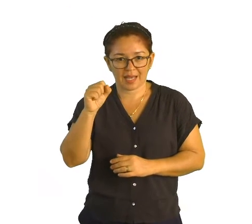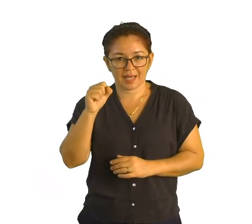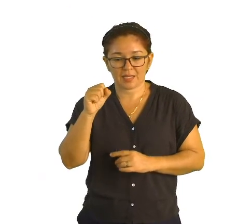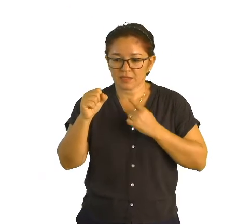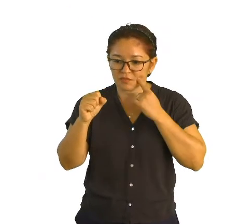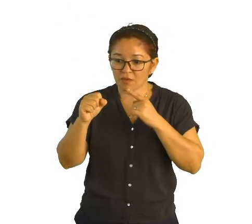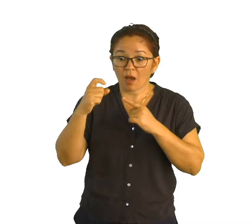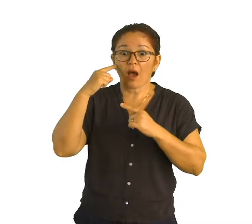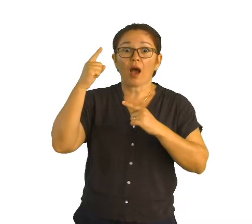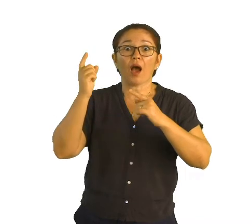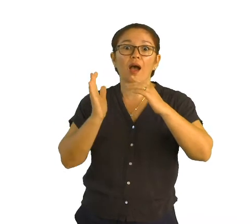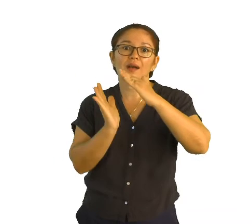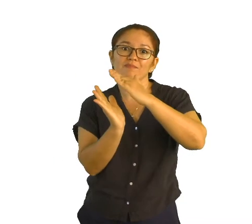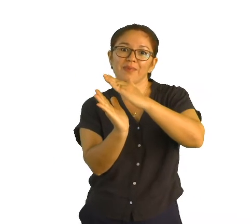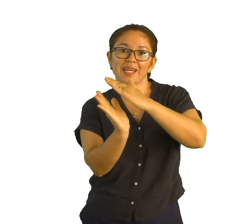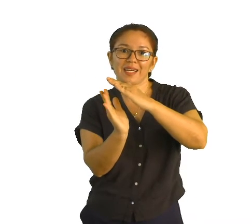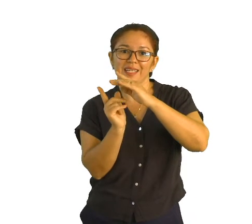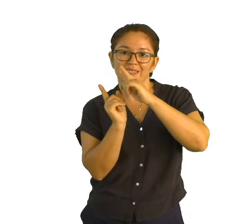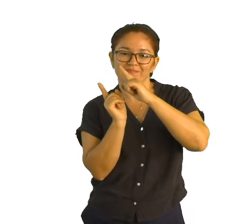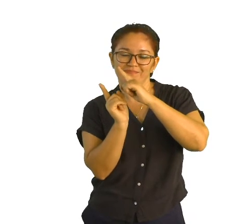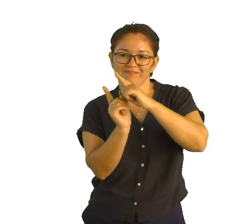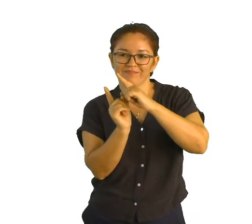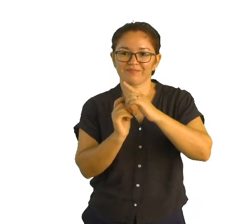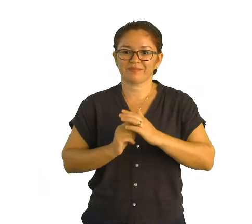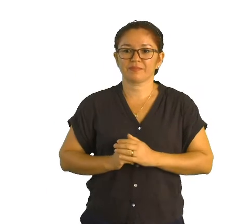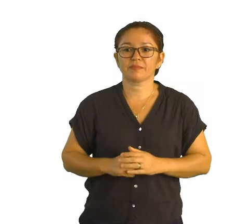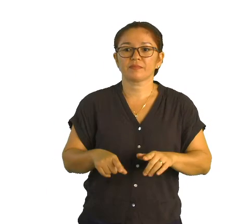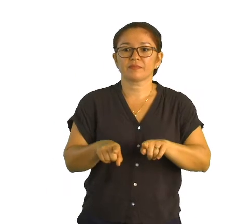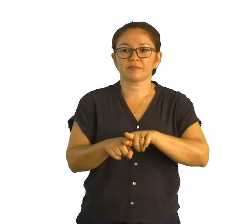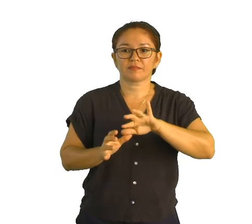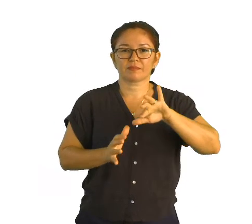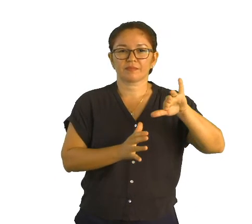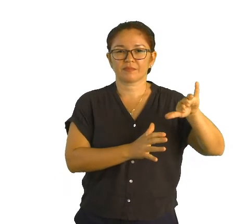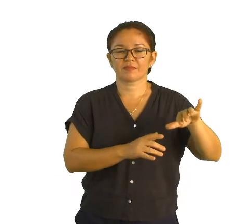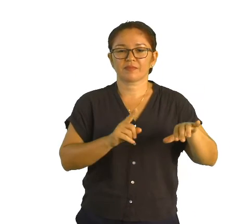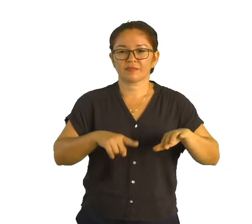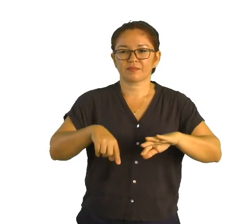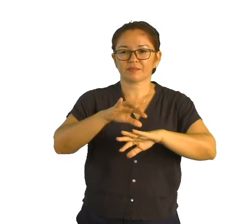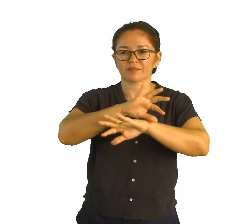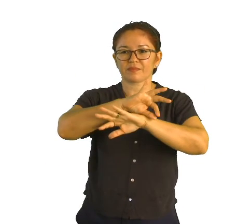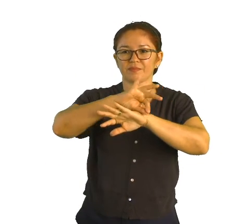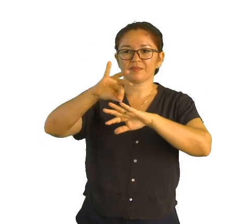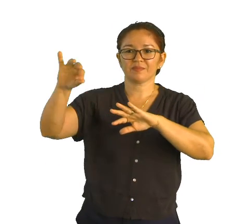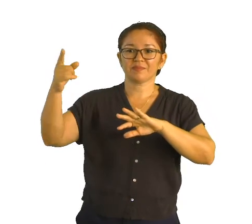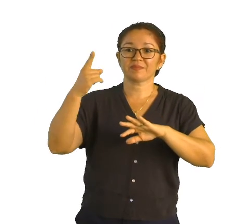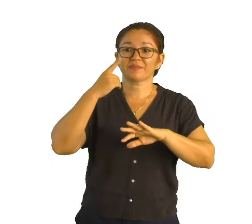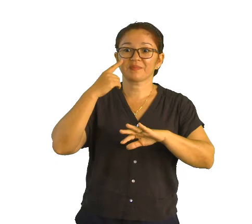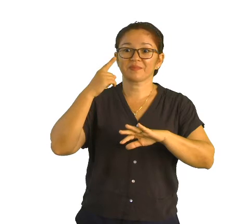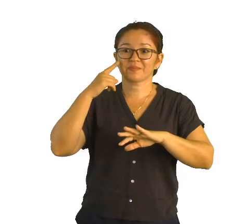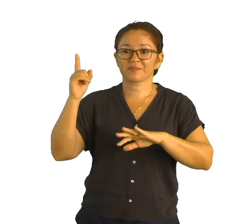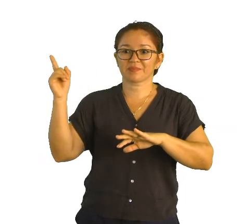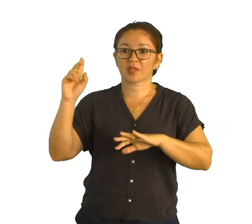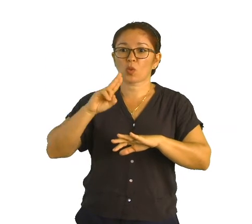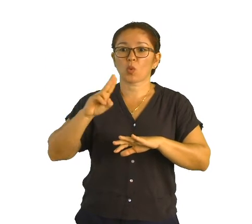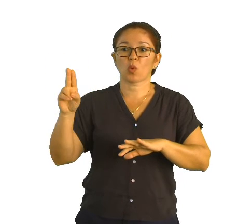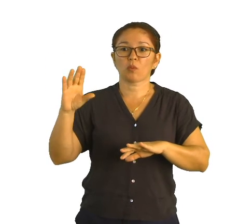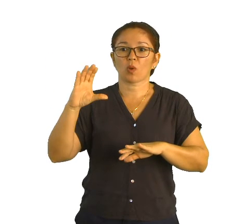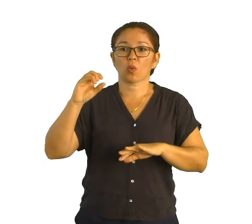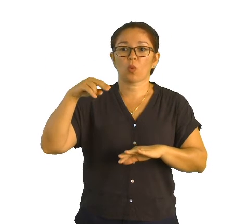um ponto em comum. Elas estão agora inseridas num plano que vocês estão vendo e elas